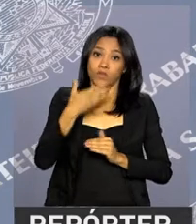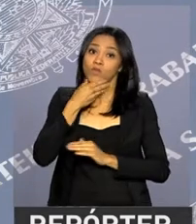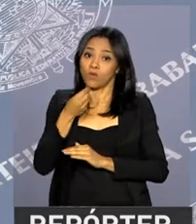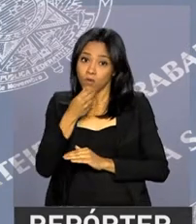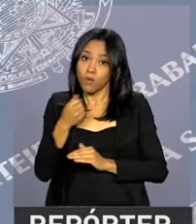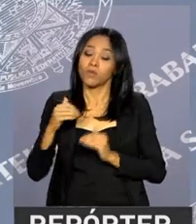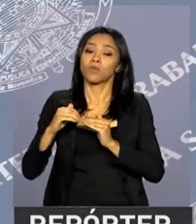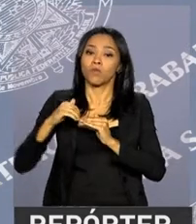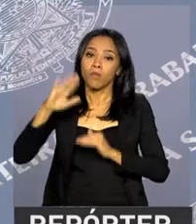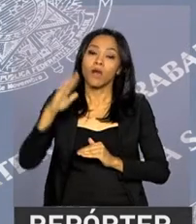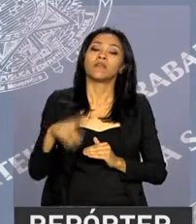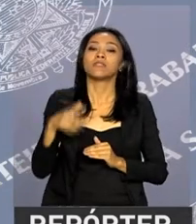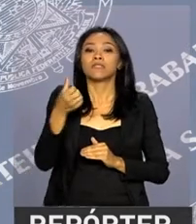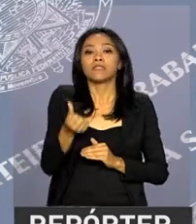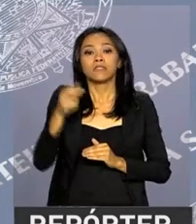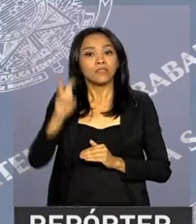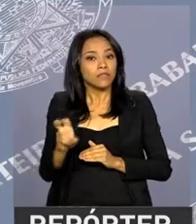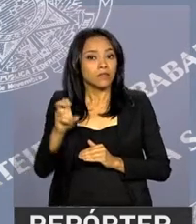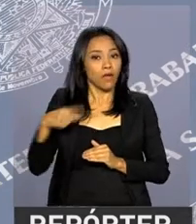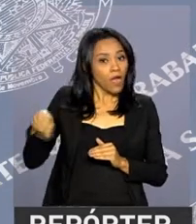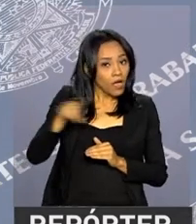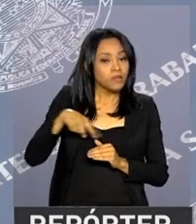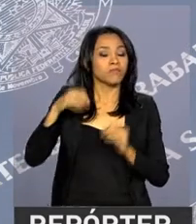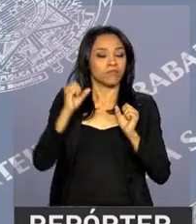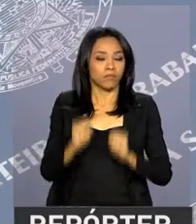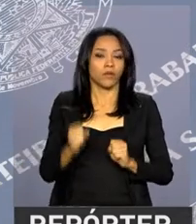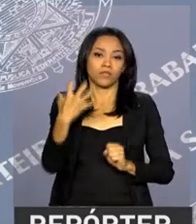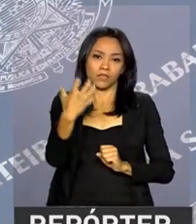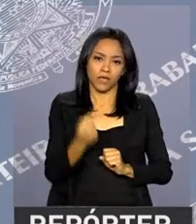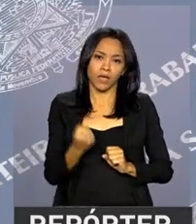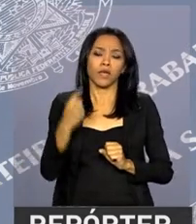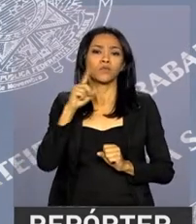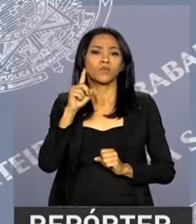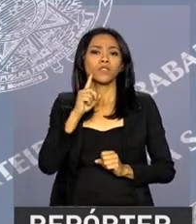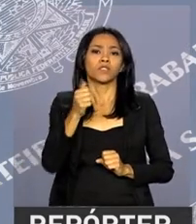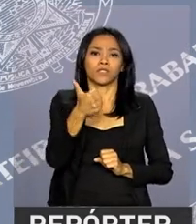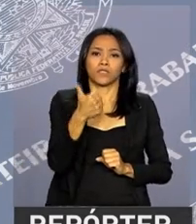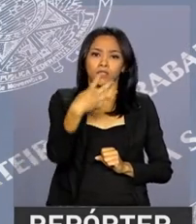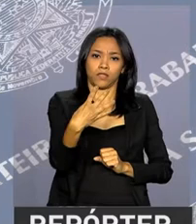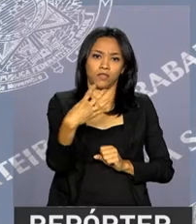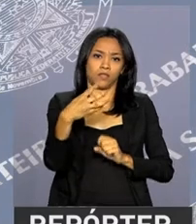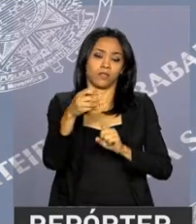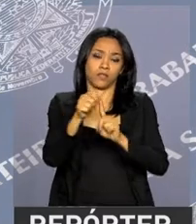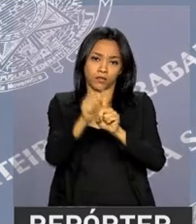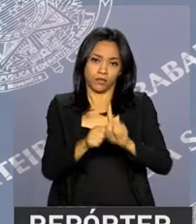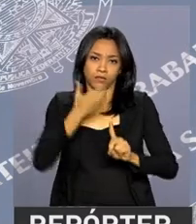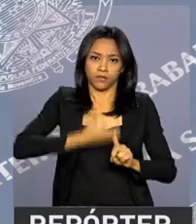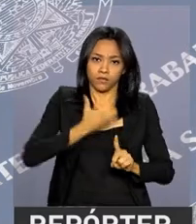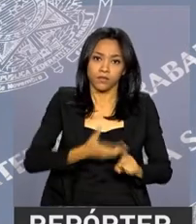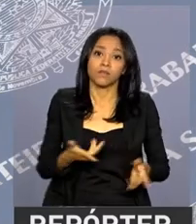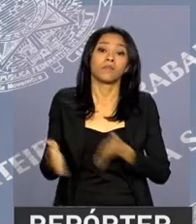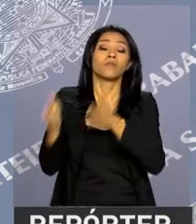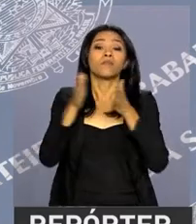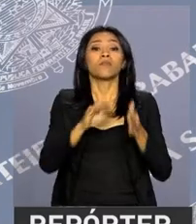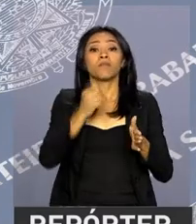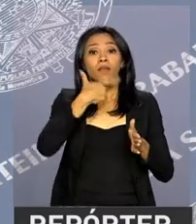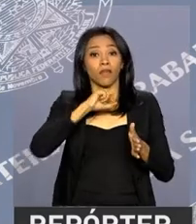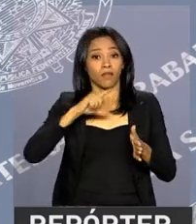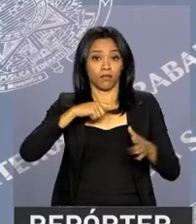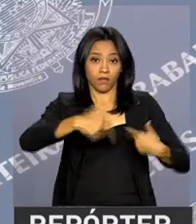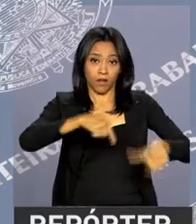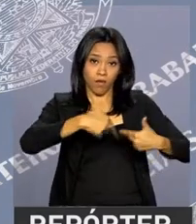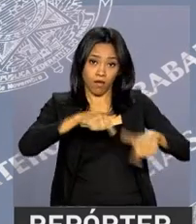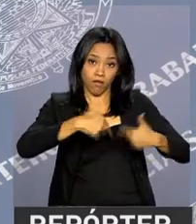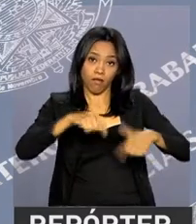de 65 anos podem sacar a partir de 14 de dezembro para aqueles que tinham vínculo com a iniciativa